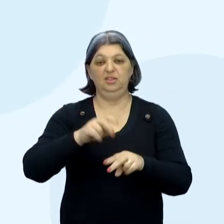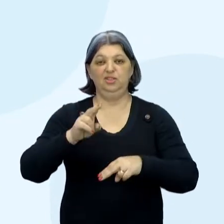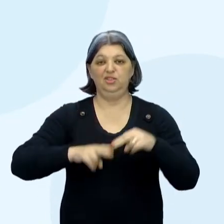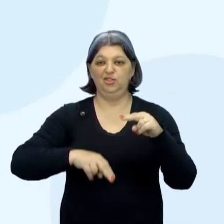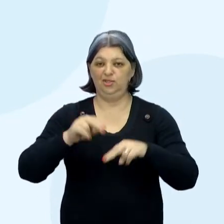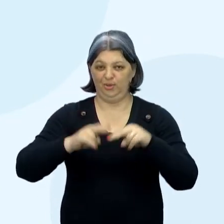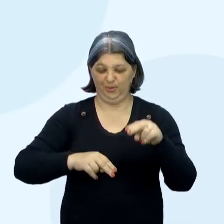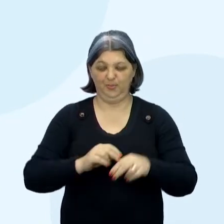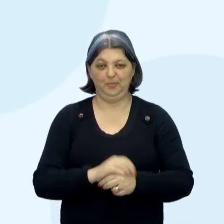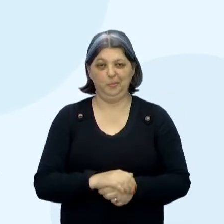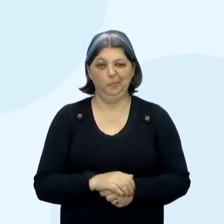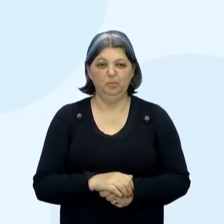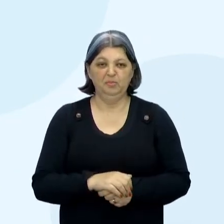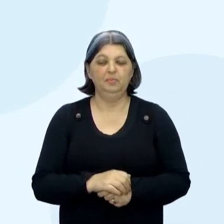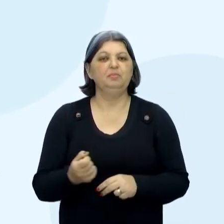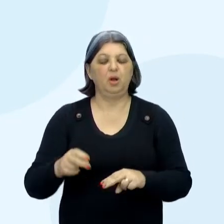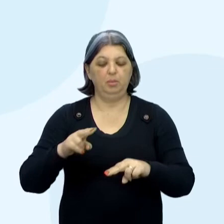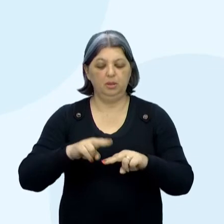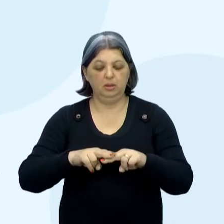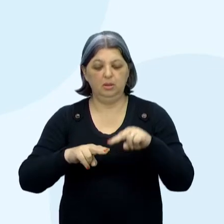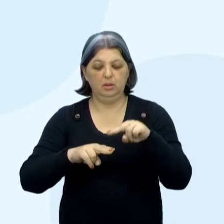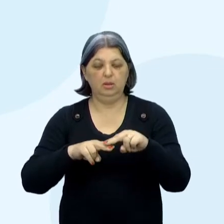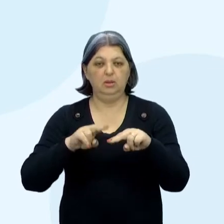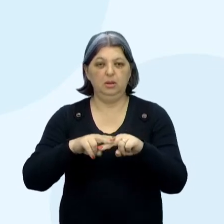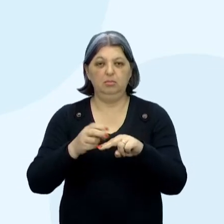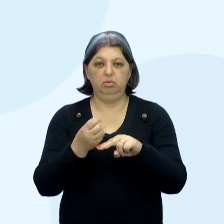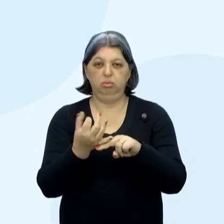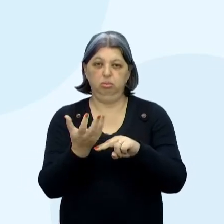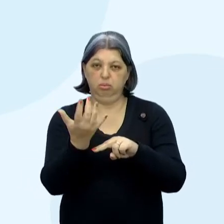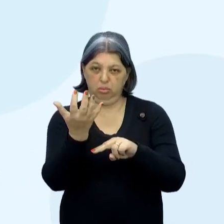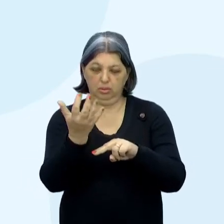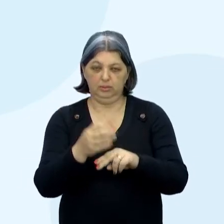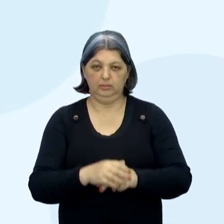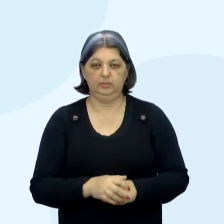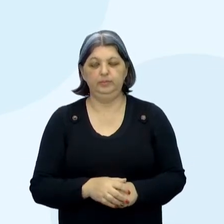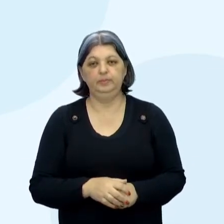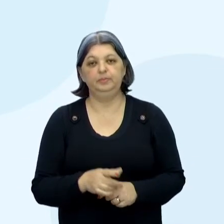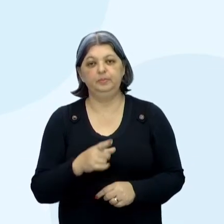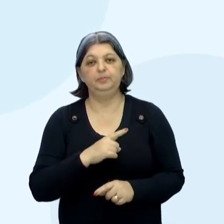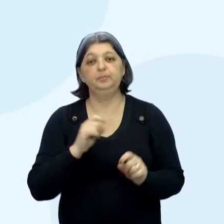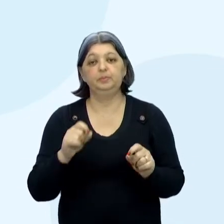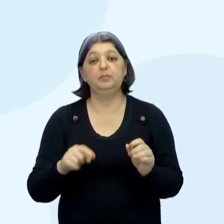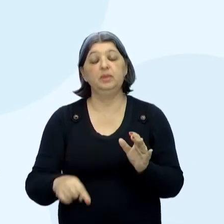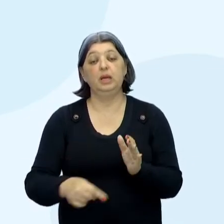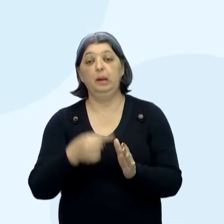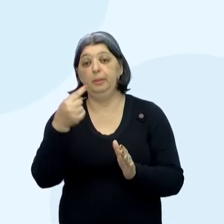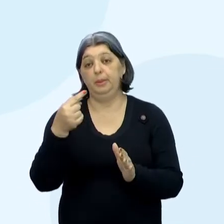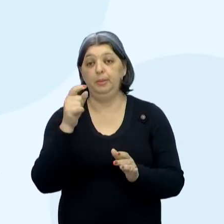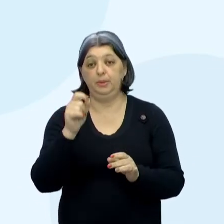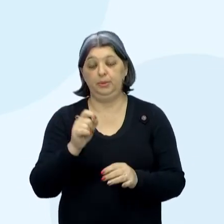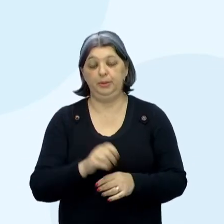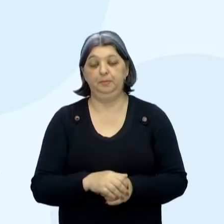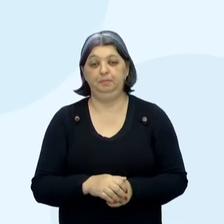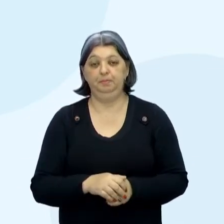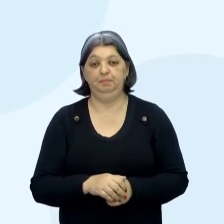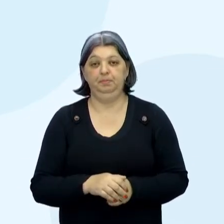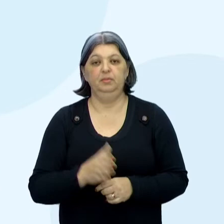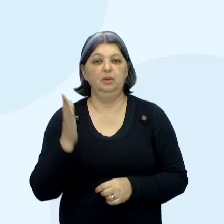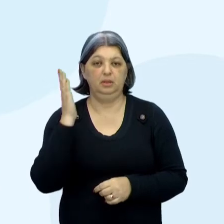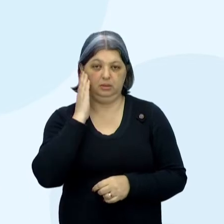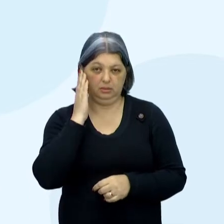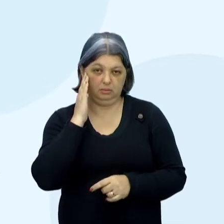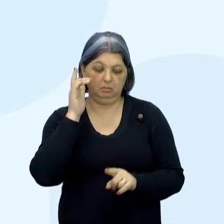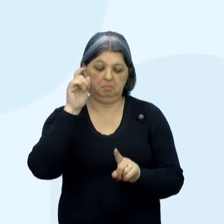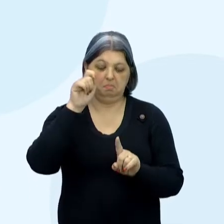O que a gente precisa ter uma noção histórica delas? Olha lá, a primeira delas é que em